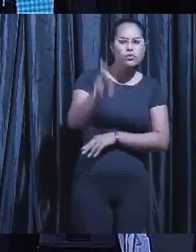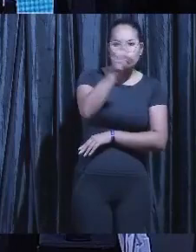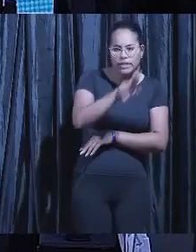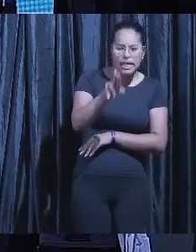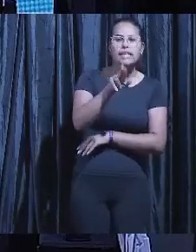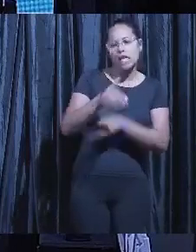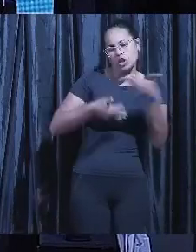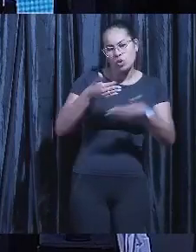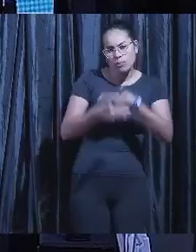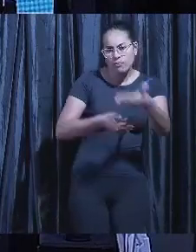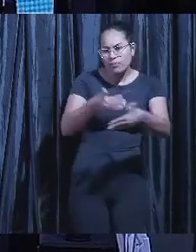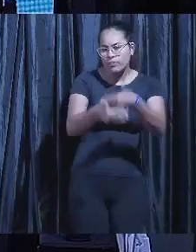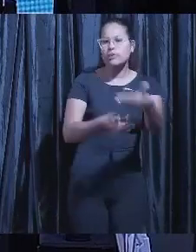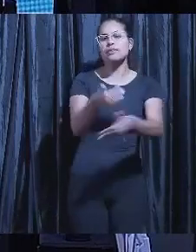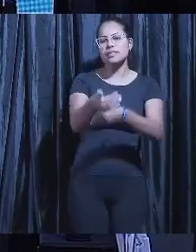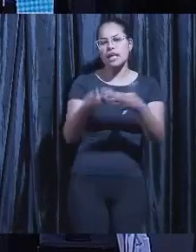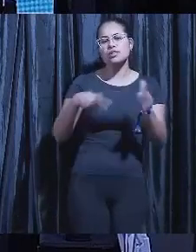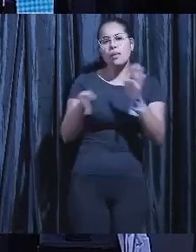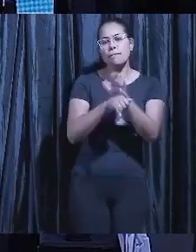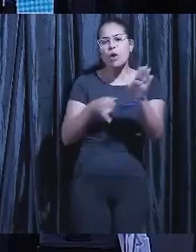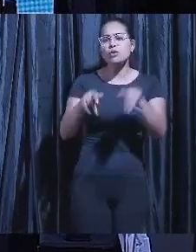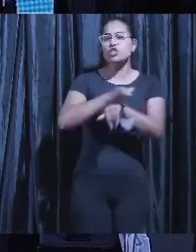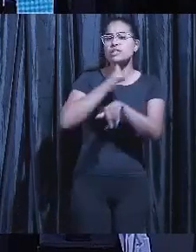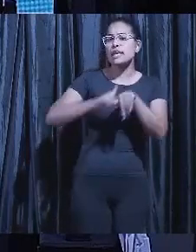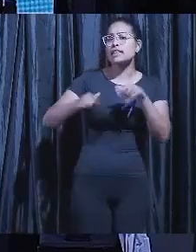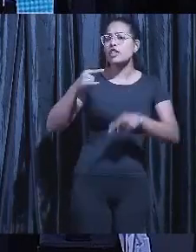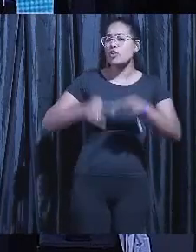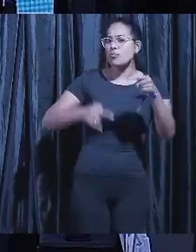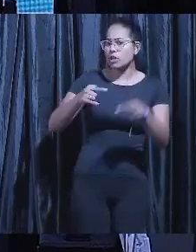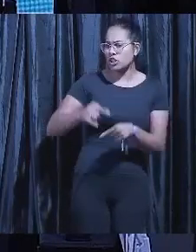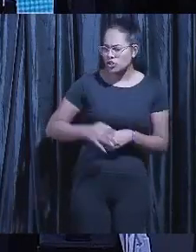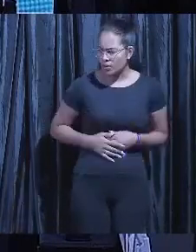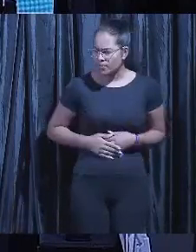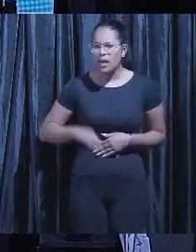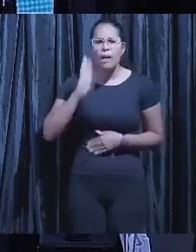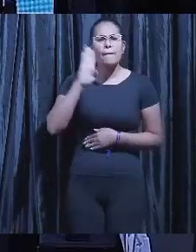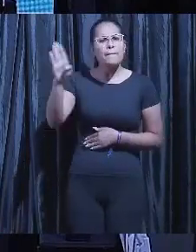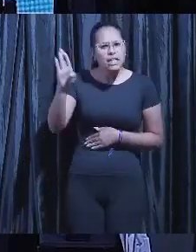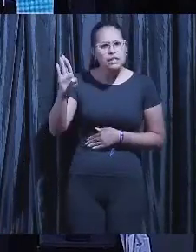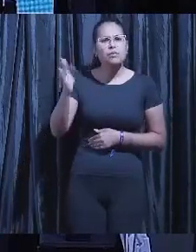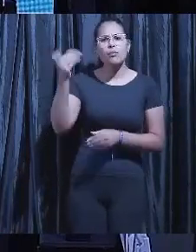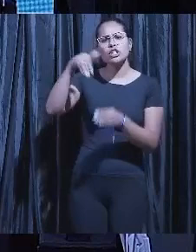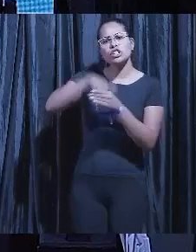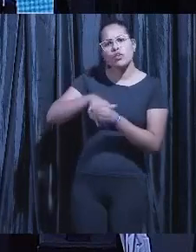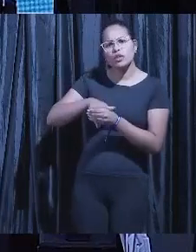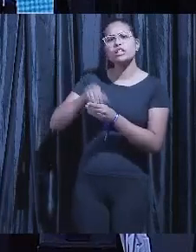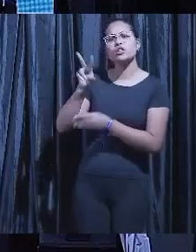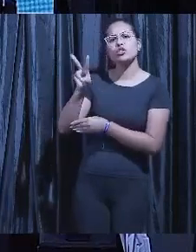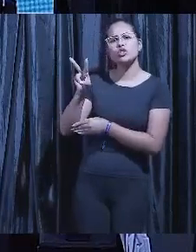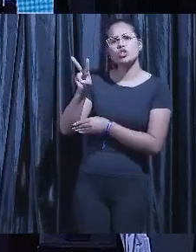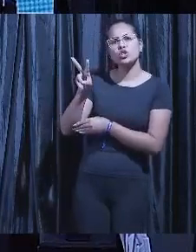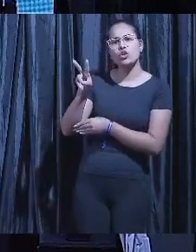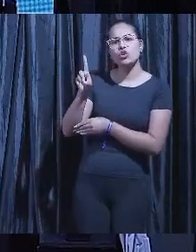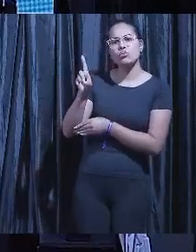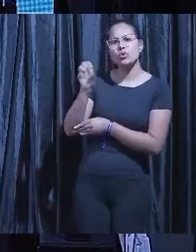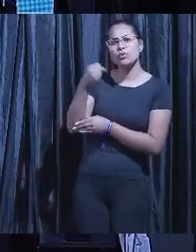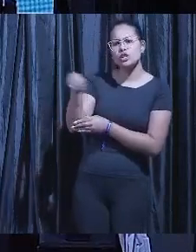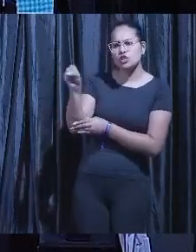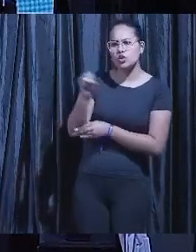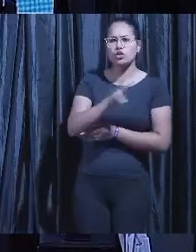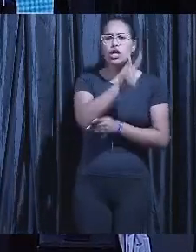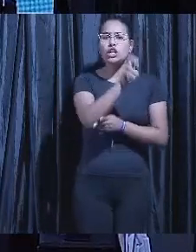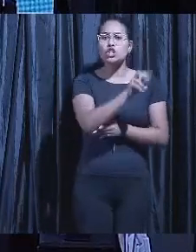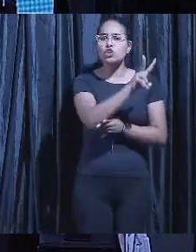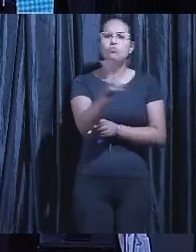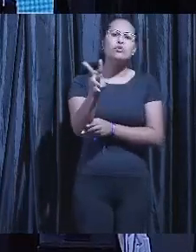num processo de estratégia política, principalmente nas eleições de 2018 e 2022. Como é que